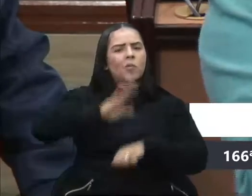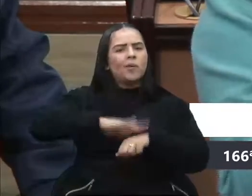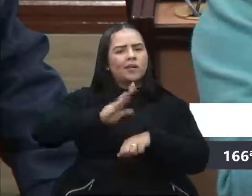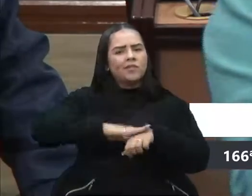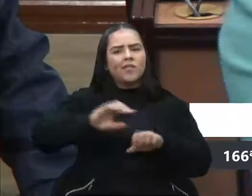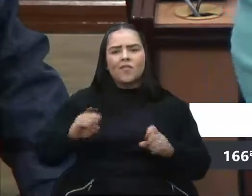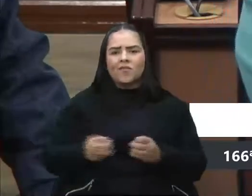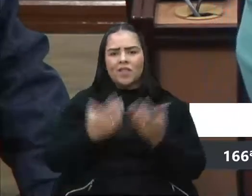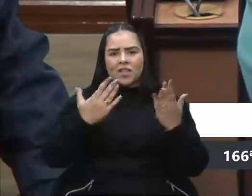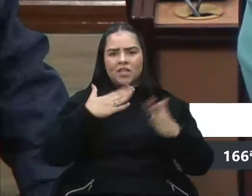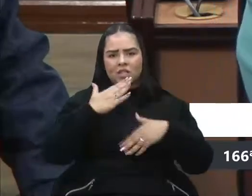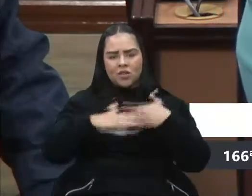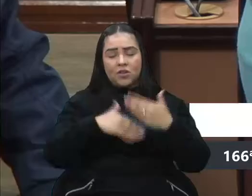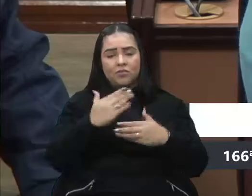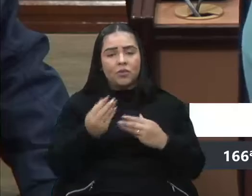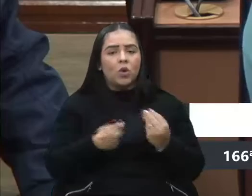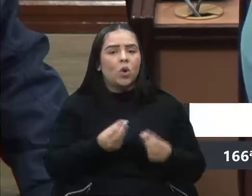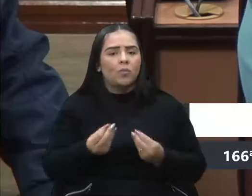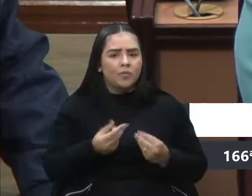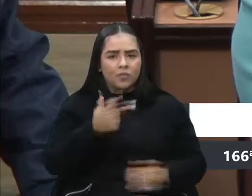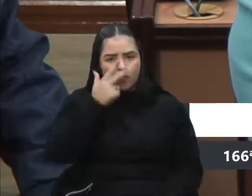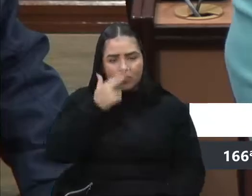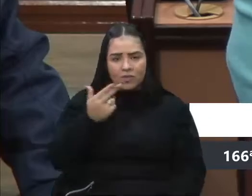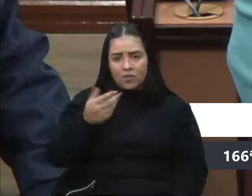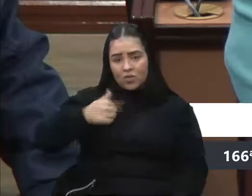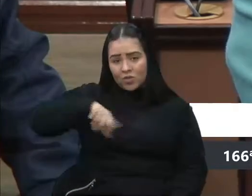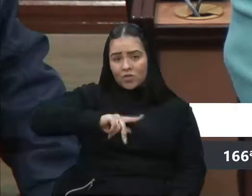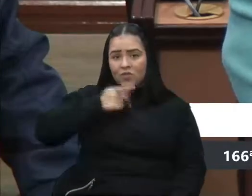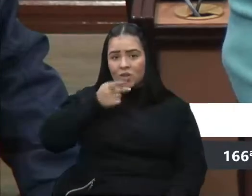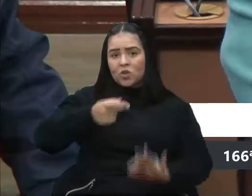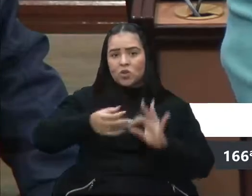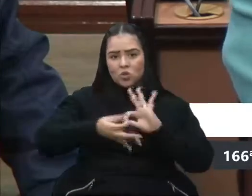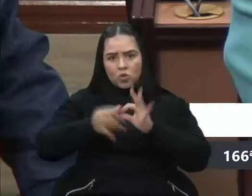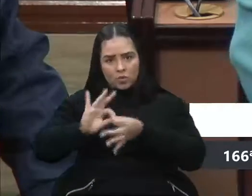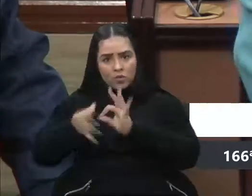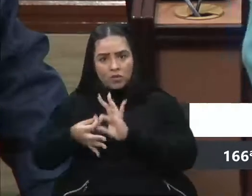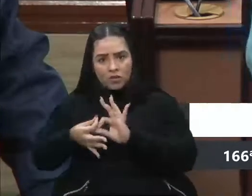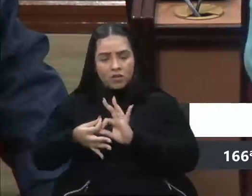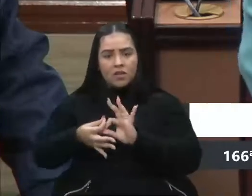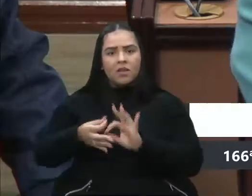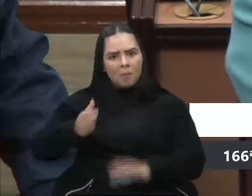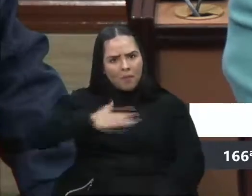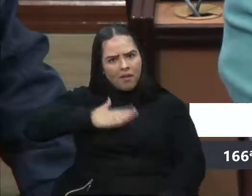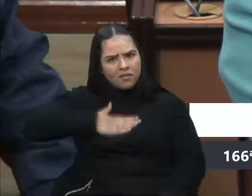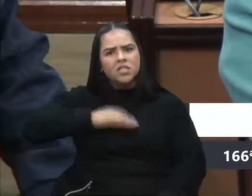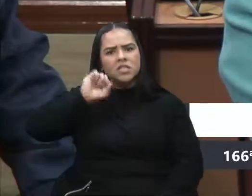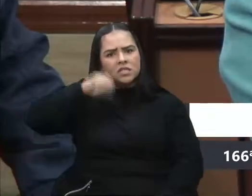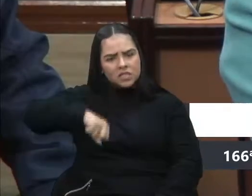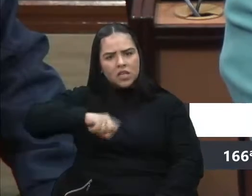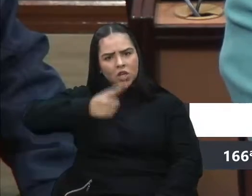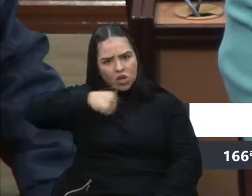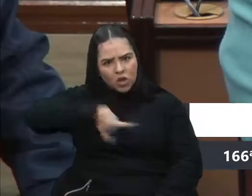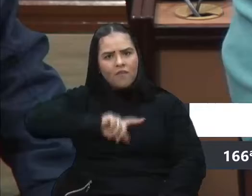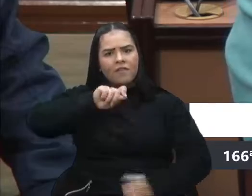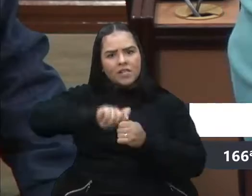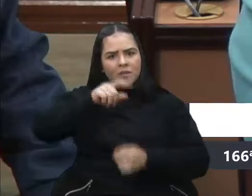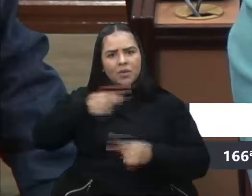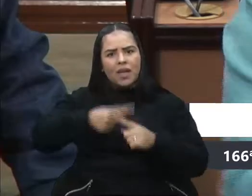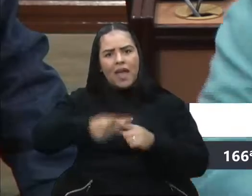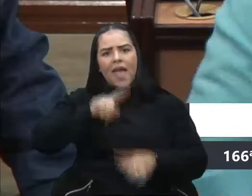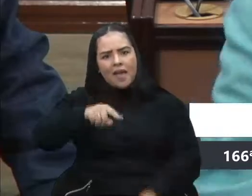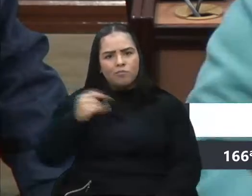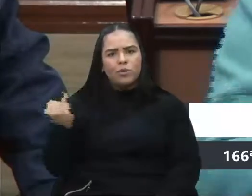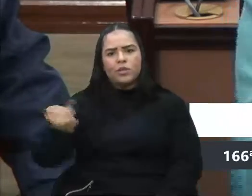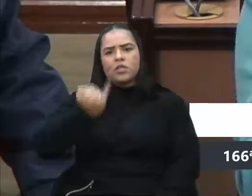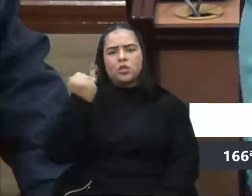construída e de que forma, né? Assim como a gente falou das Surdo-Olimpíadas, de alguém que bate no peito e diz, não, a gente vai realizar porque é importante para o município,